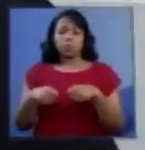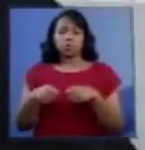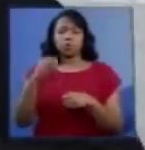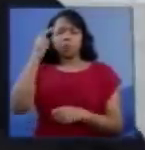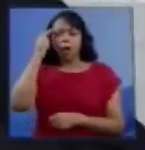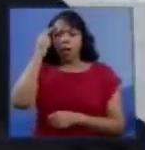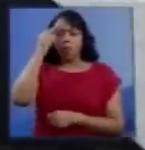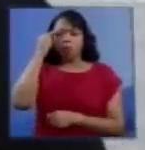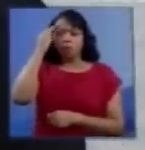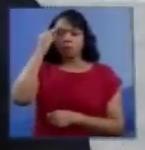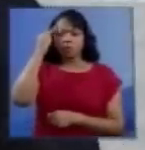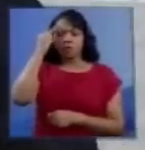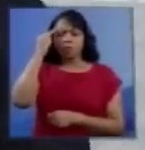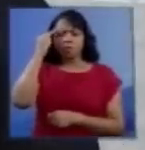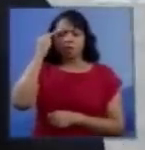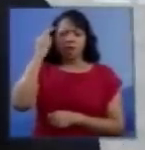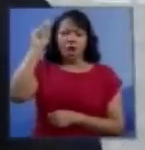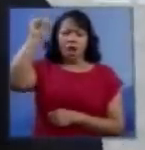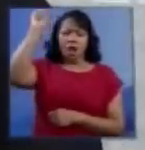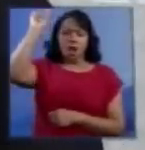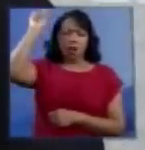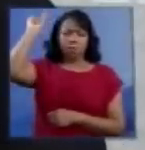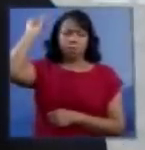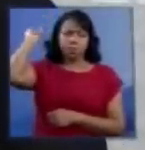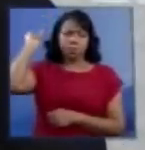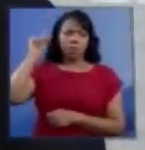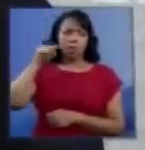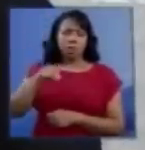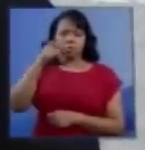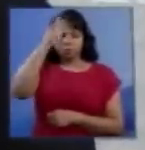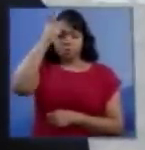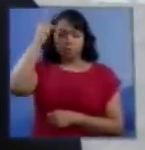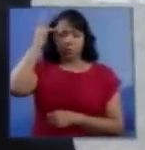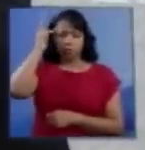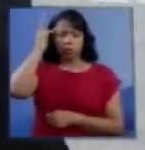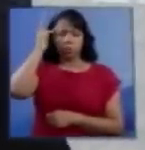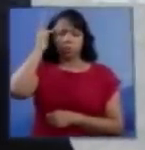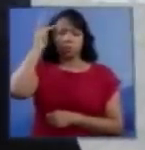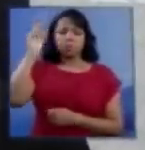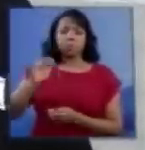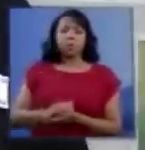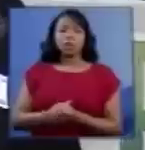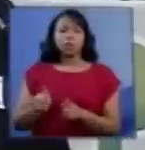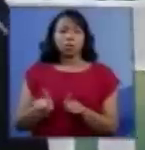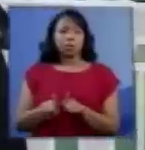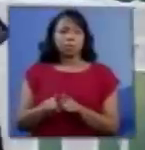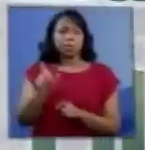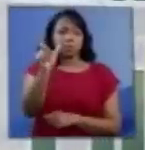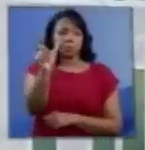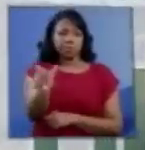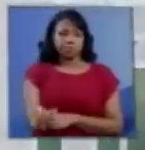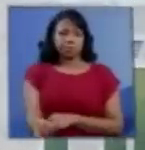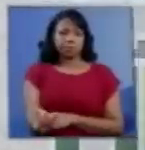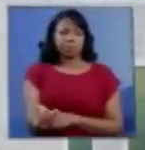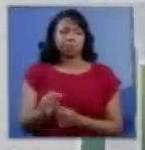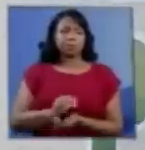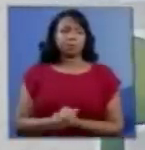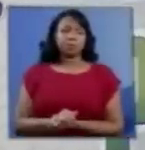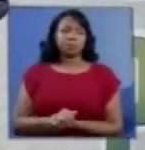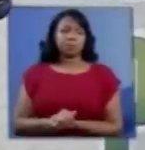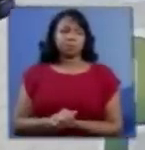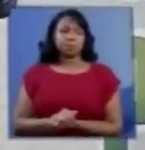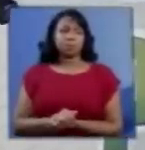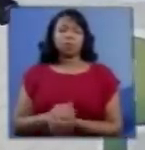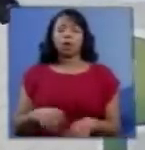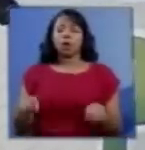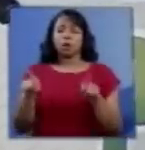consciência primitiva nesses pacientes nessa nesses indivíduos e